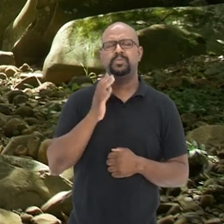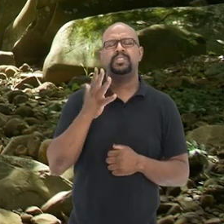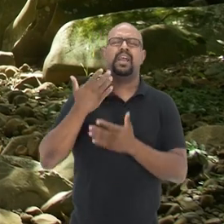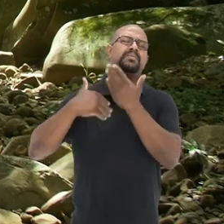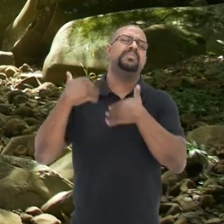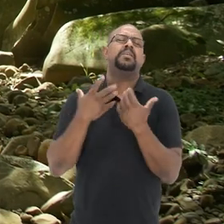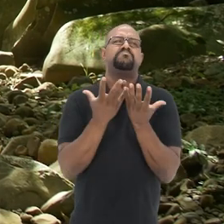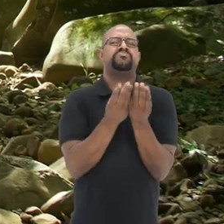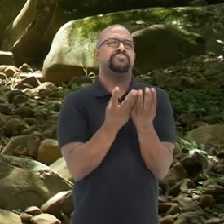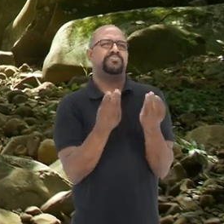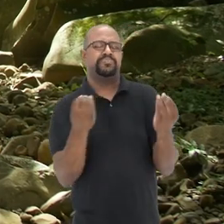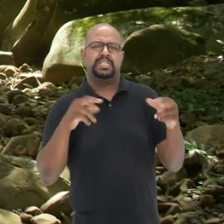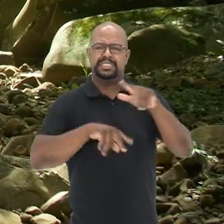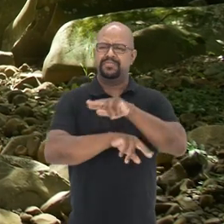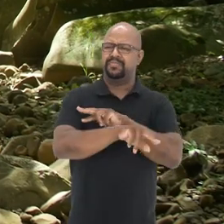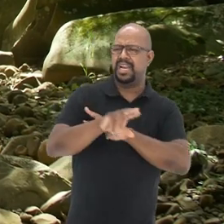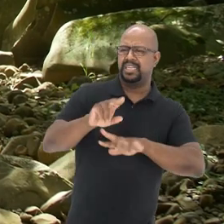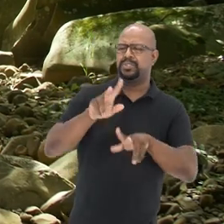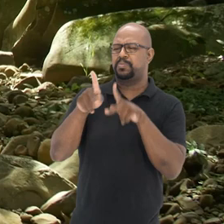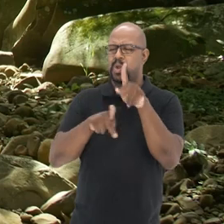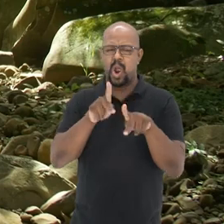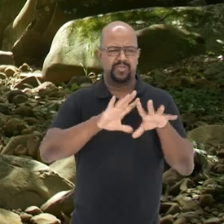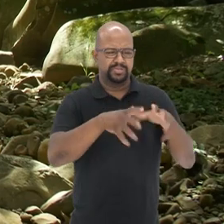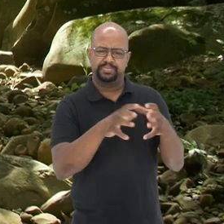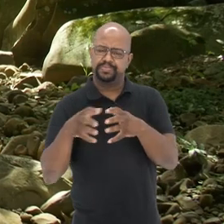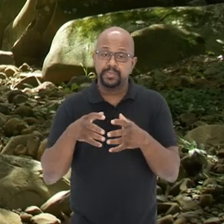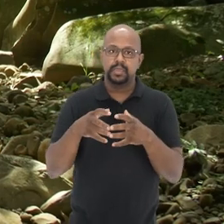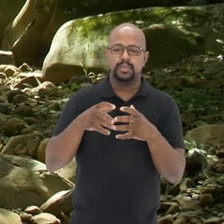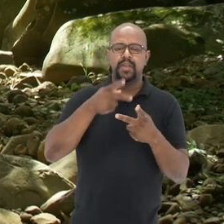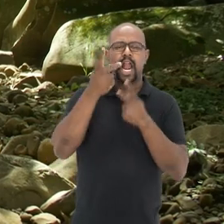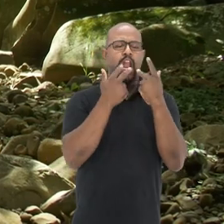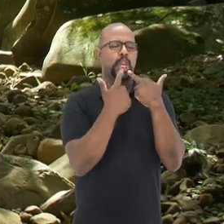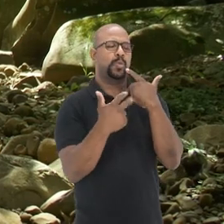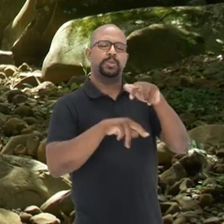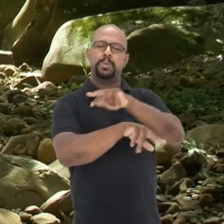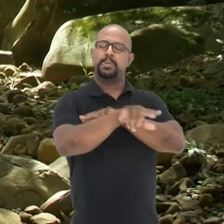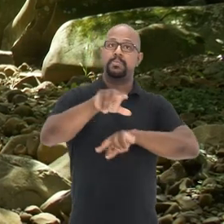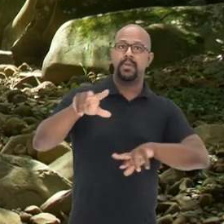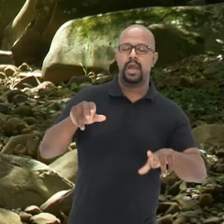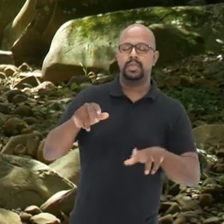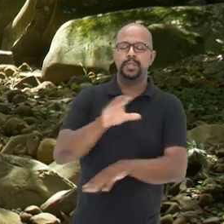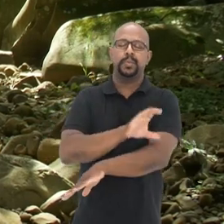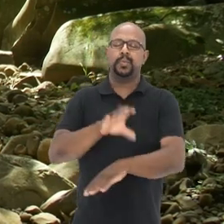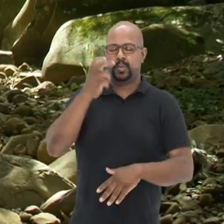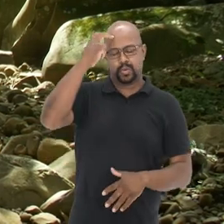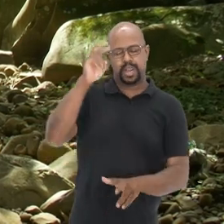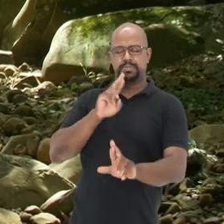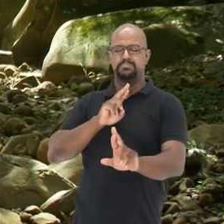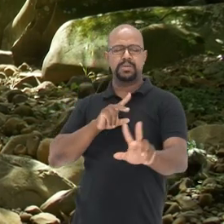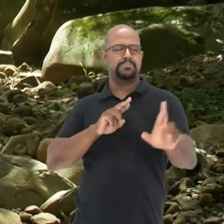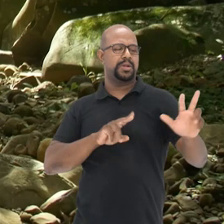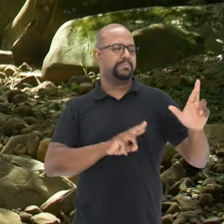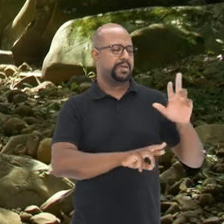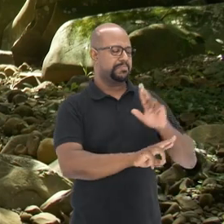Fomos numerosos, de diversas etnias, falantes de diferentes línguas e com traços culturais